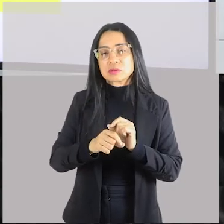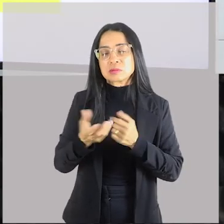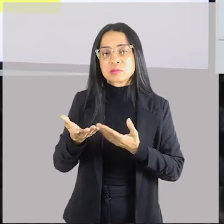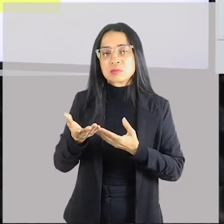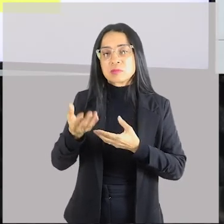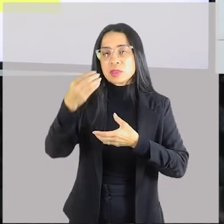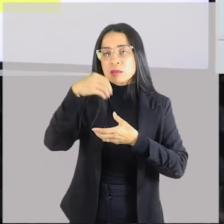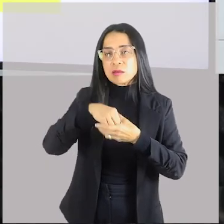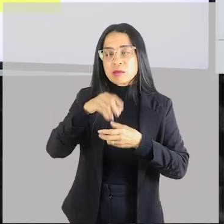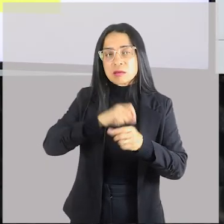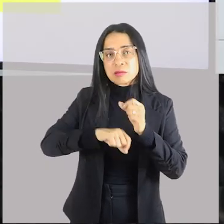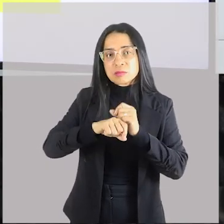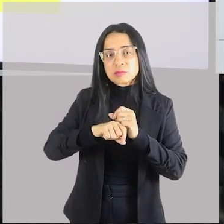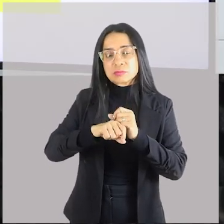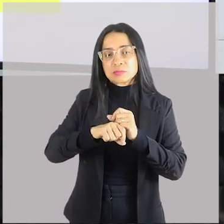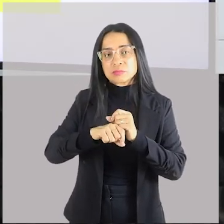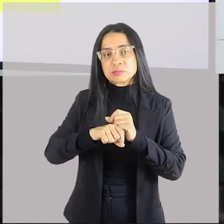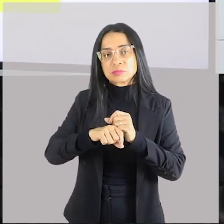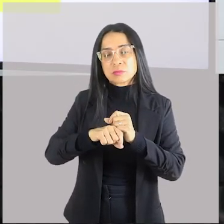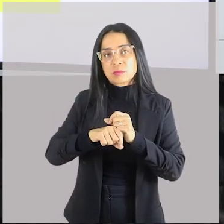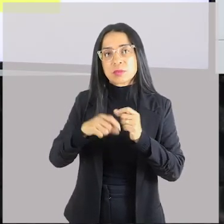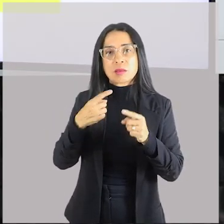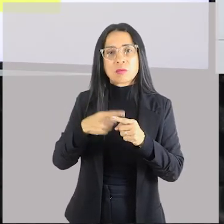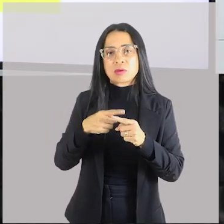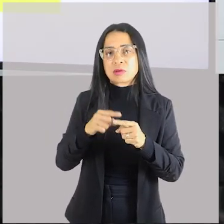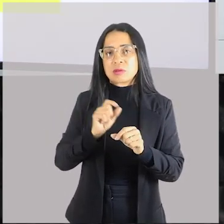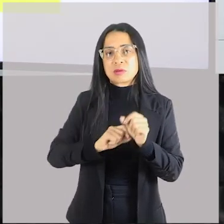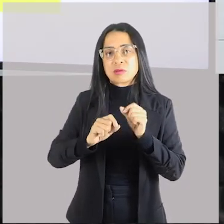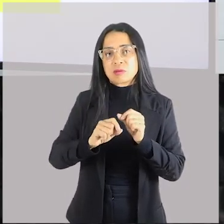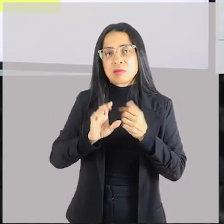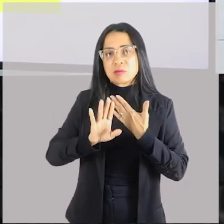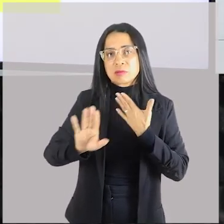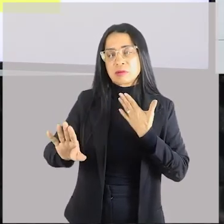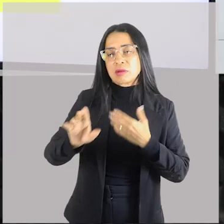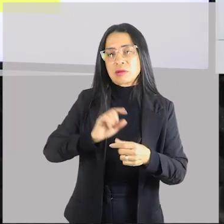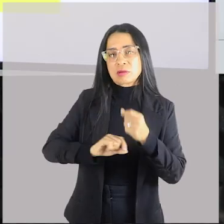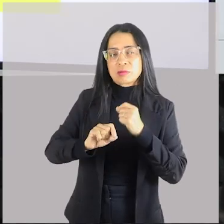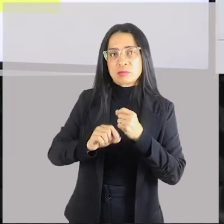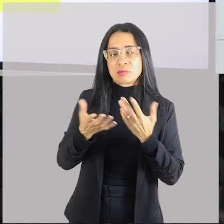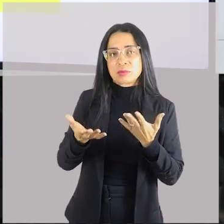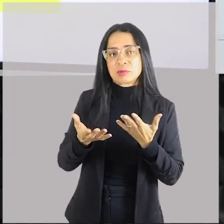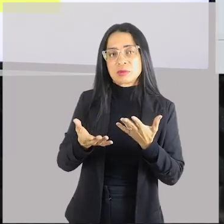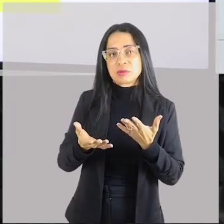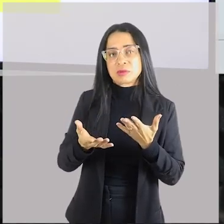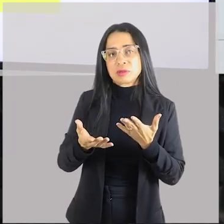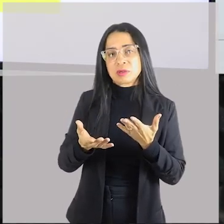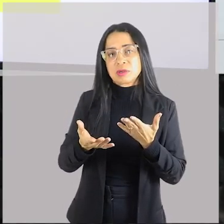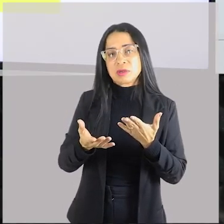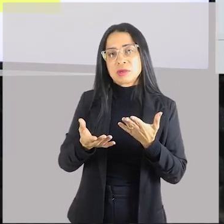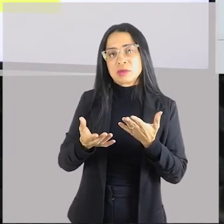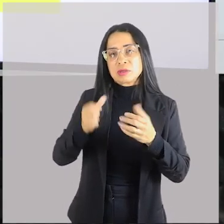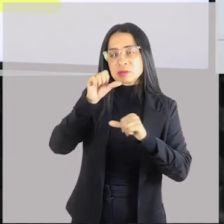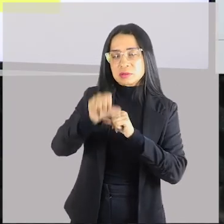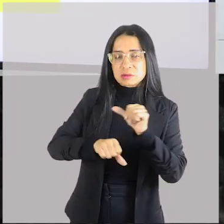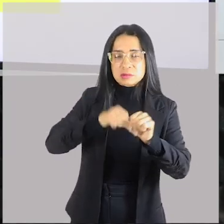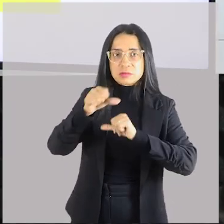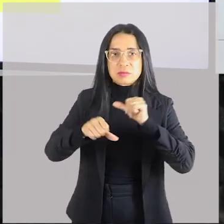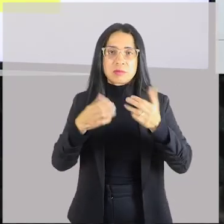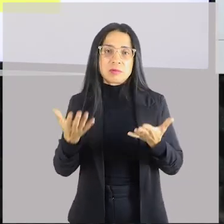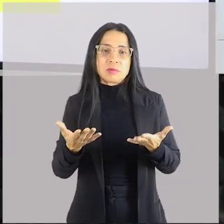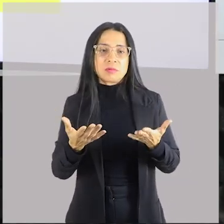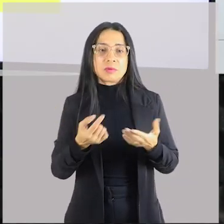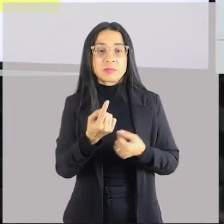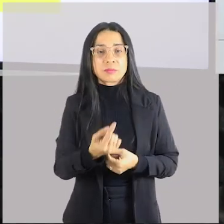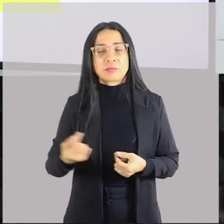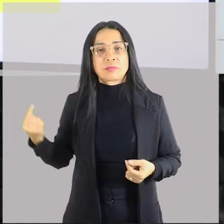eh vomita Esse é o termo né o que não presta oou que ele considera inapropriado e dá uma cara brasileira a Tacila por sua